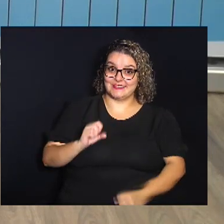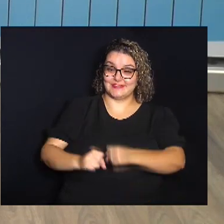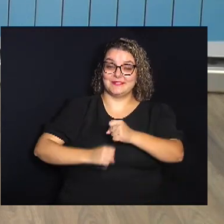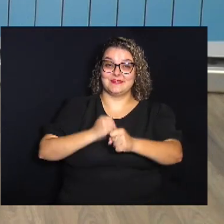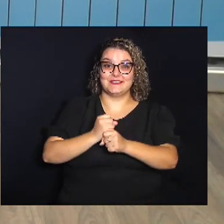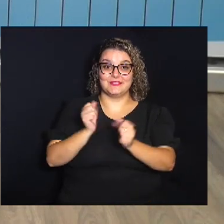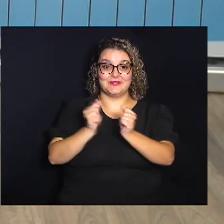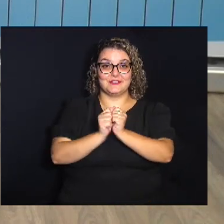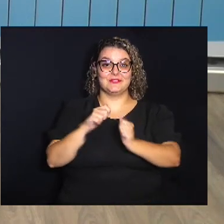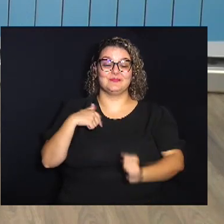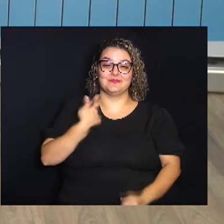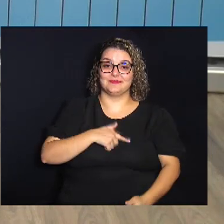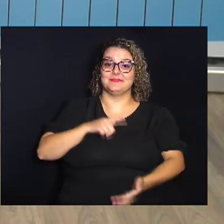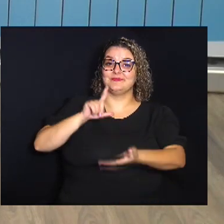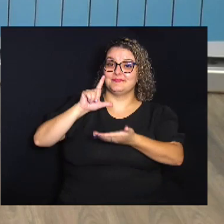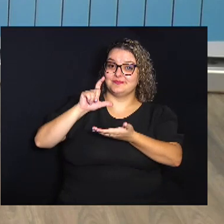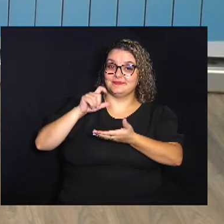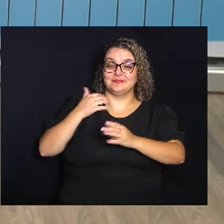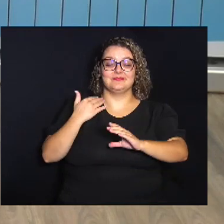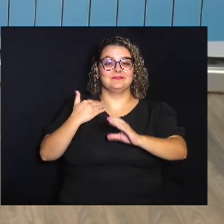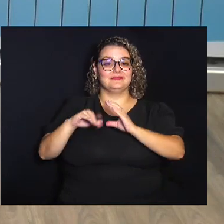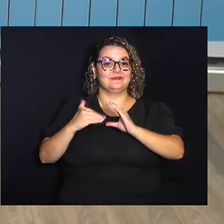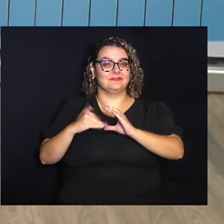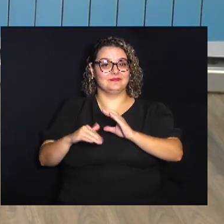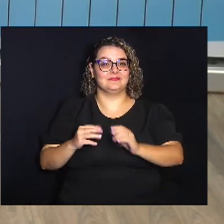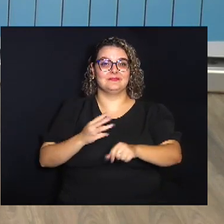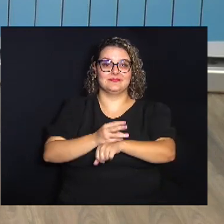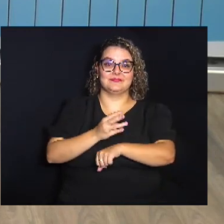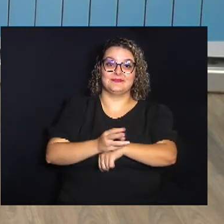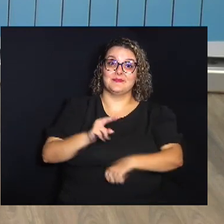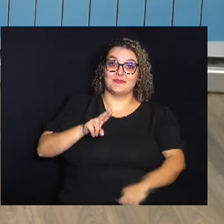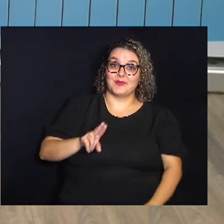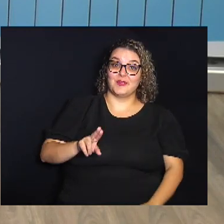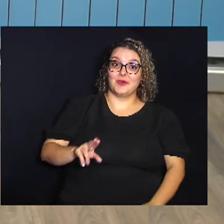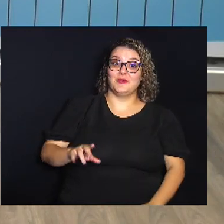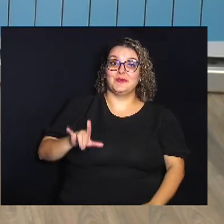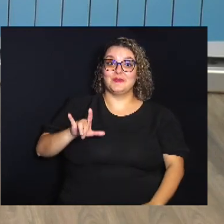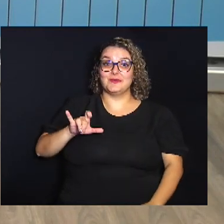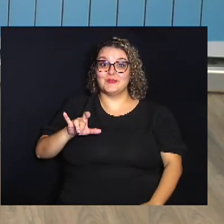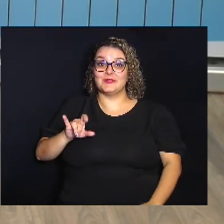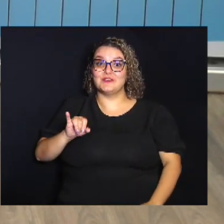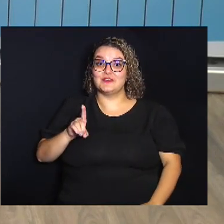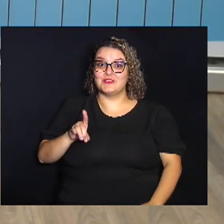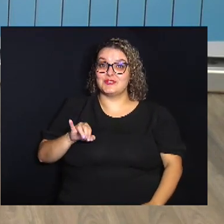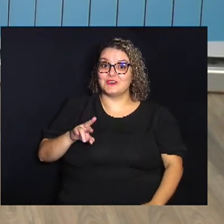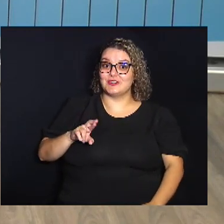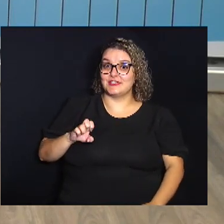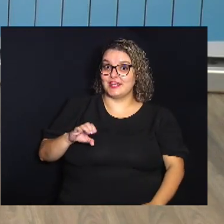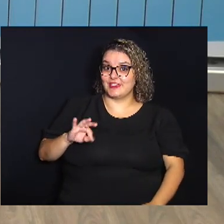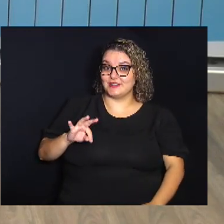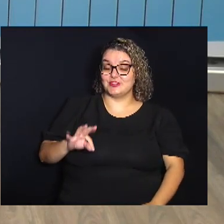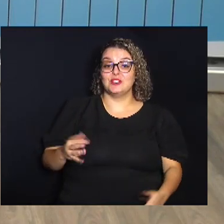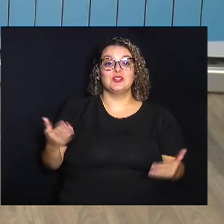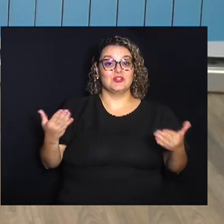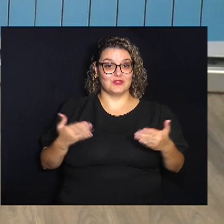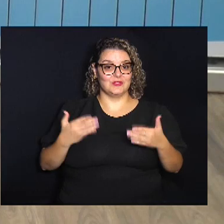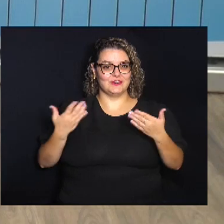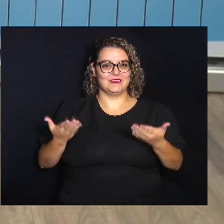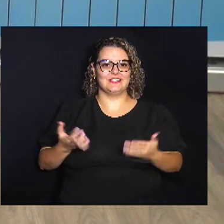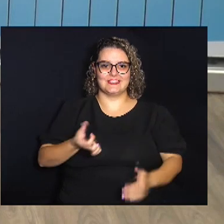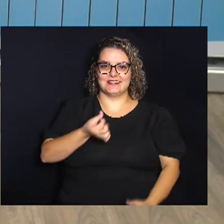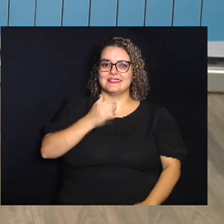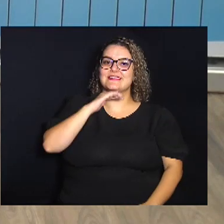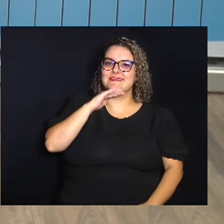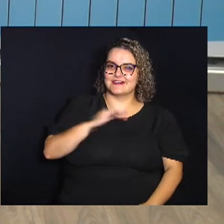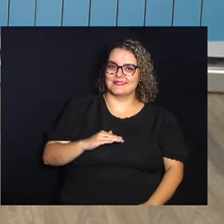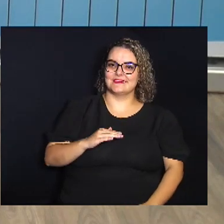gente. Mande pelo WhatsApp da TV Câmara Campinas ou então pelo direct do nosso Instagram. E hoje, então, 6 horas da tarde,